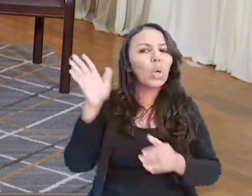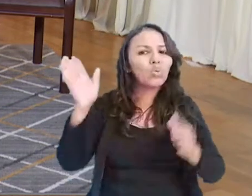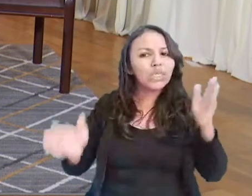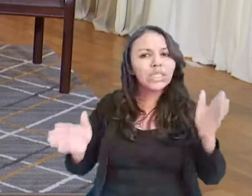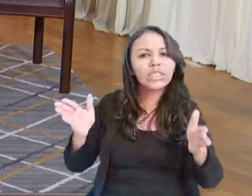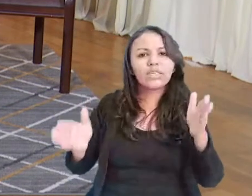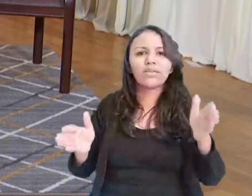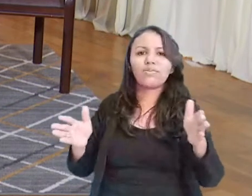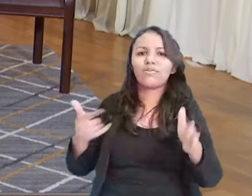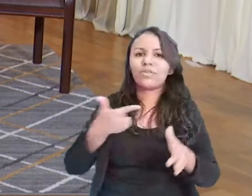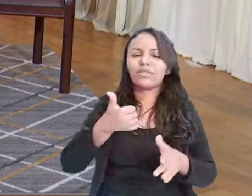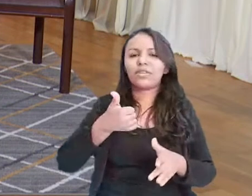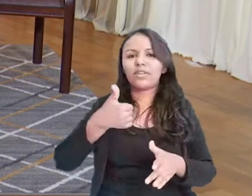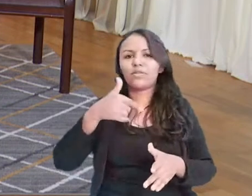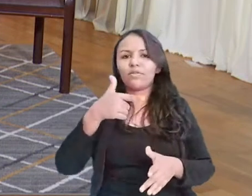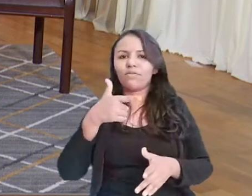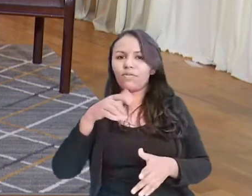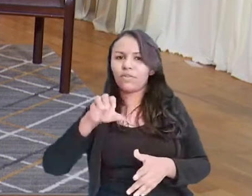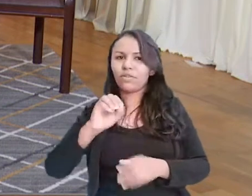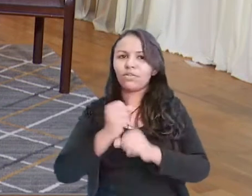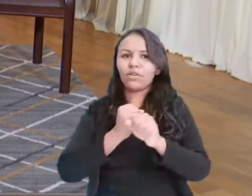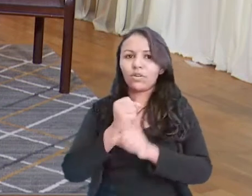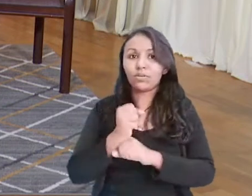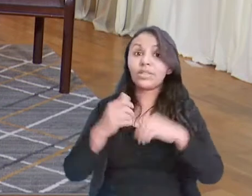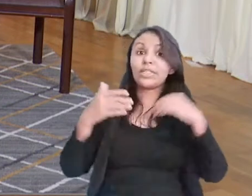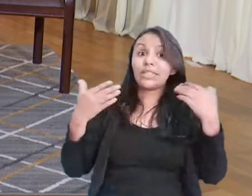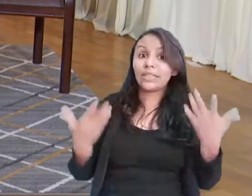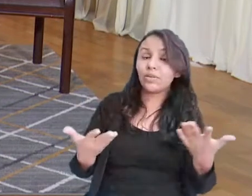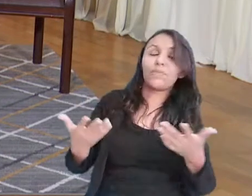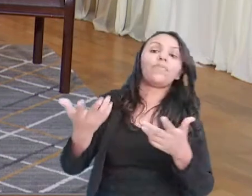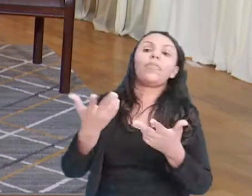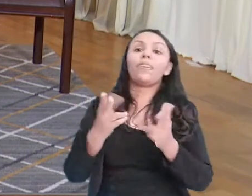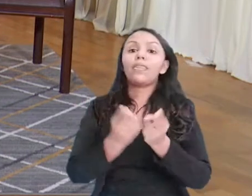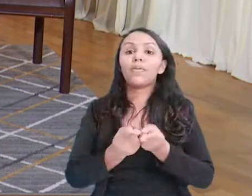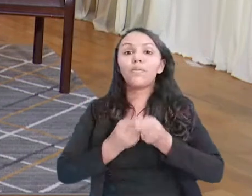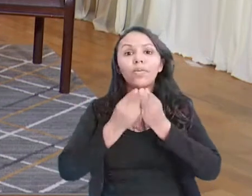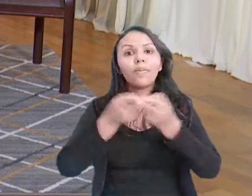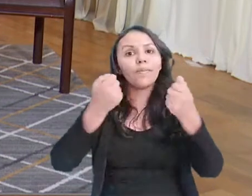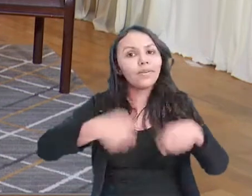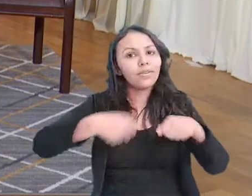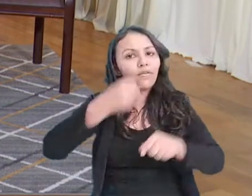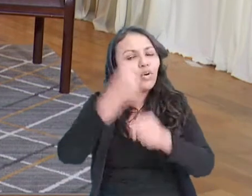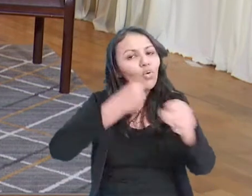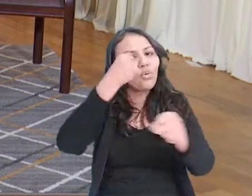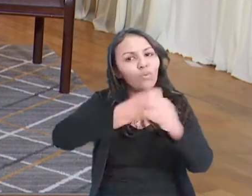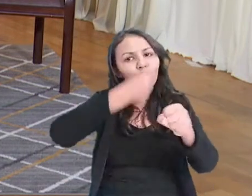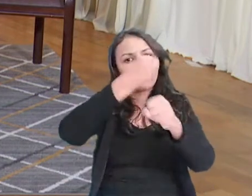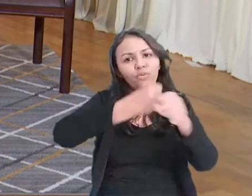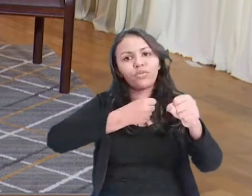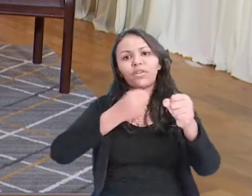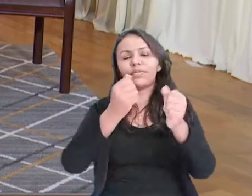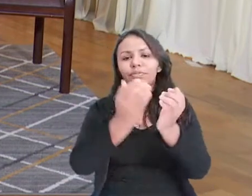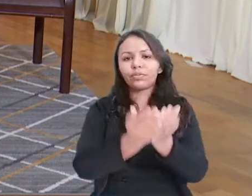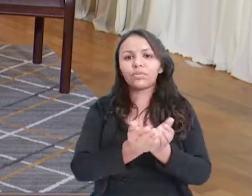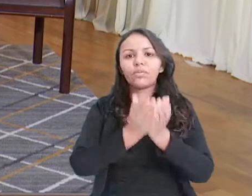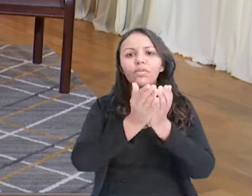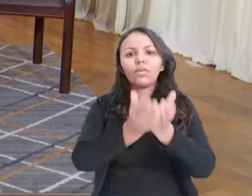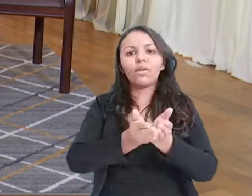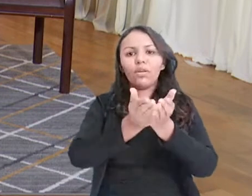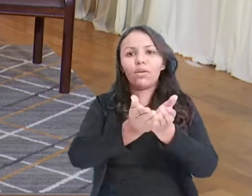deveria construir aquela grande embarcação que serviria para a salvação de sua família, bem como daqueles